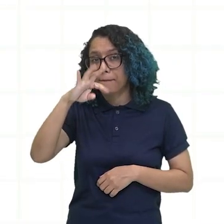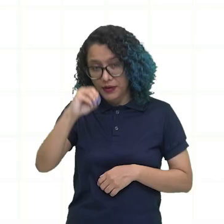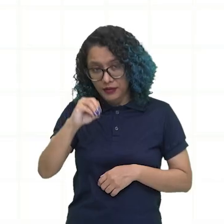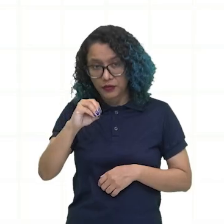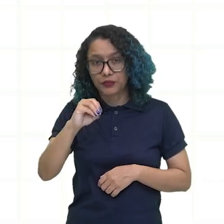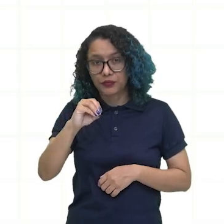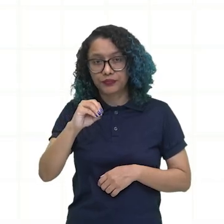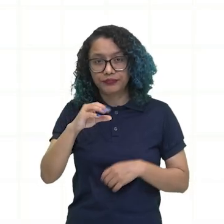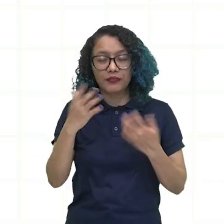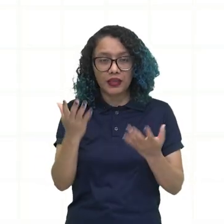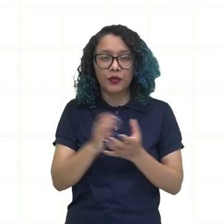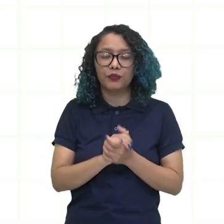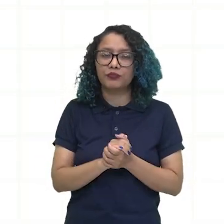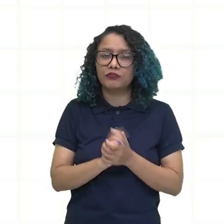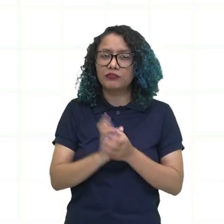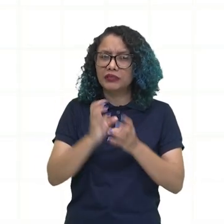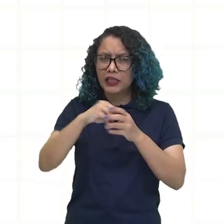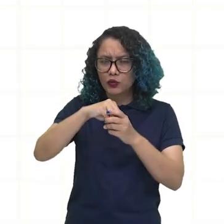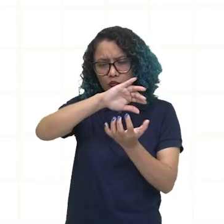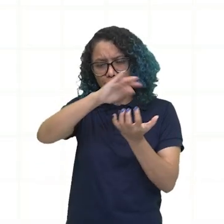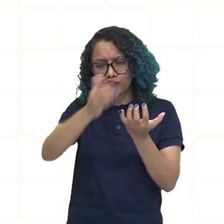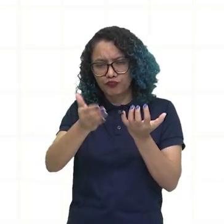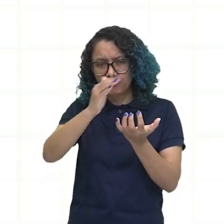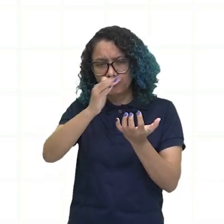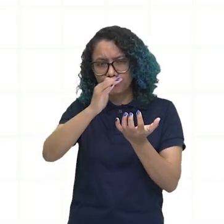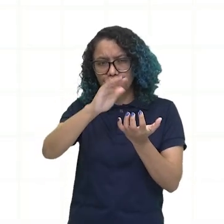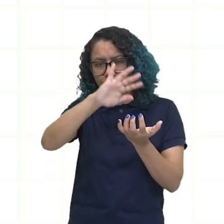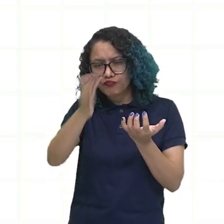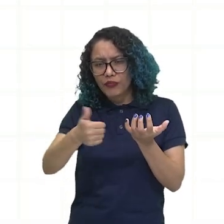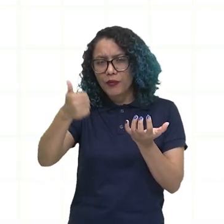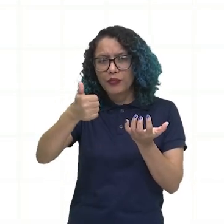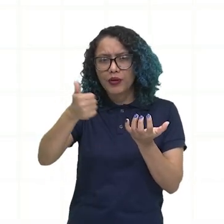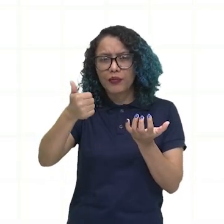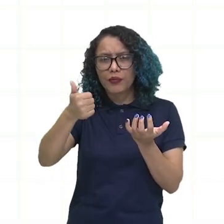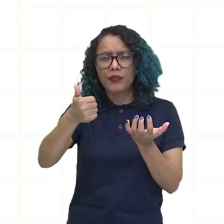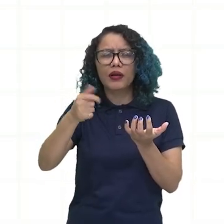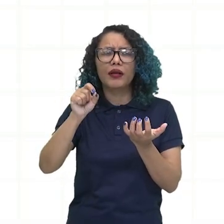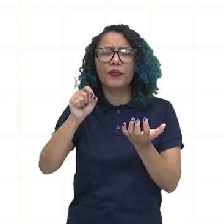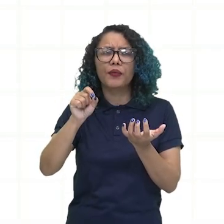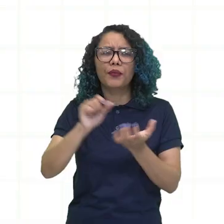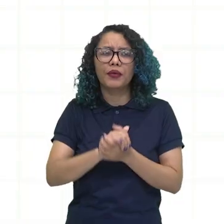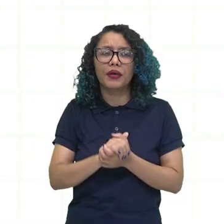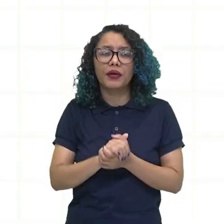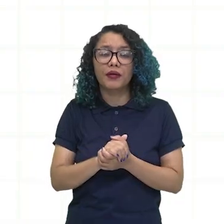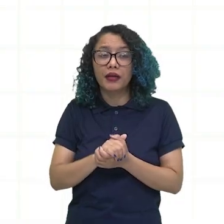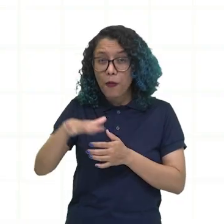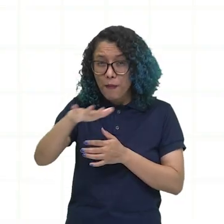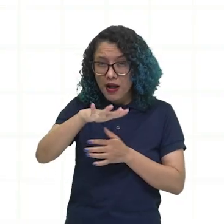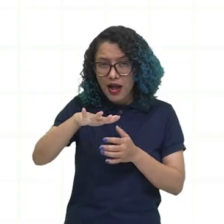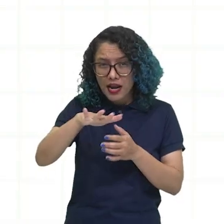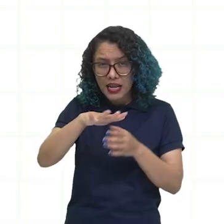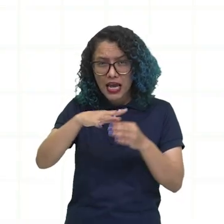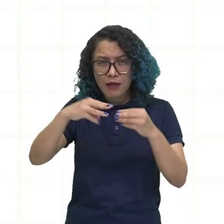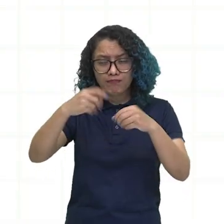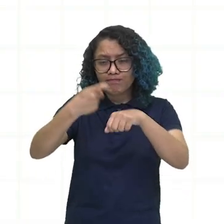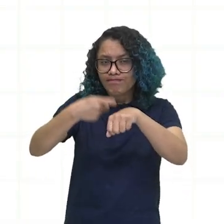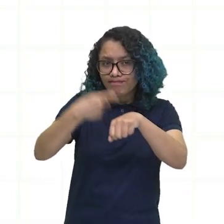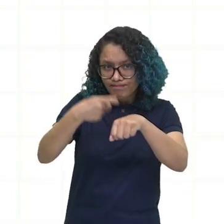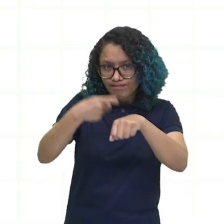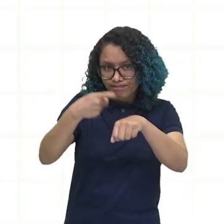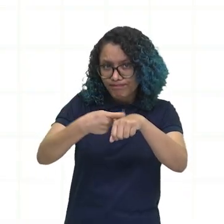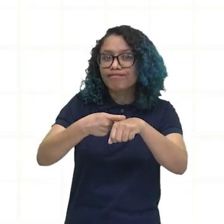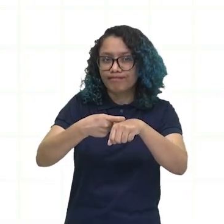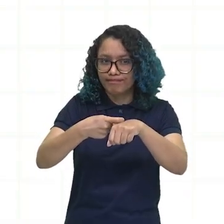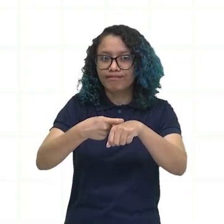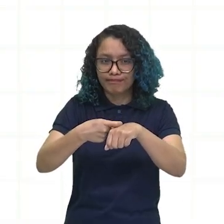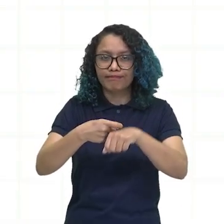da crosta terrestre, o que nós vamos identificar? Uma massa sólida, certo? Então, apesar